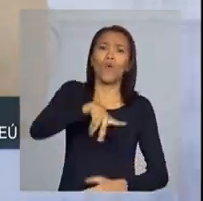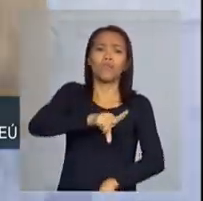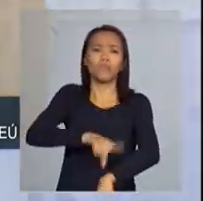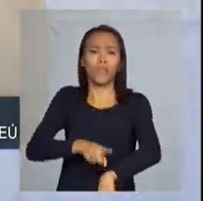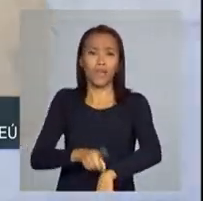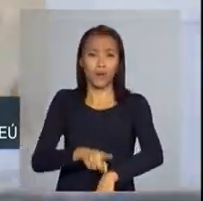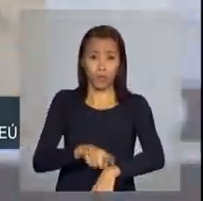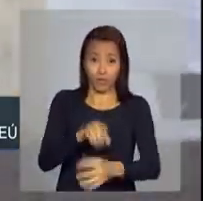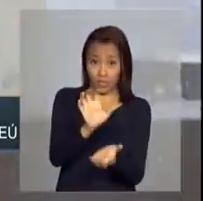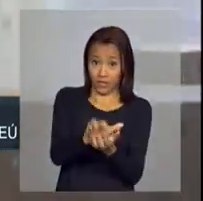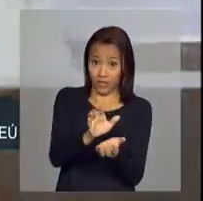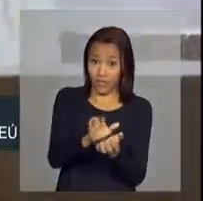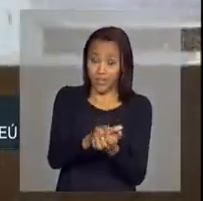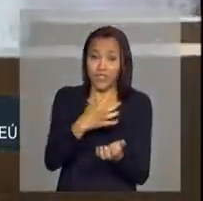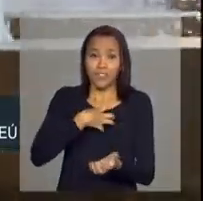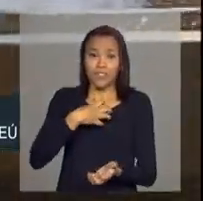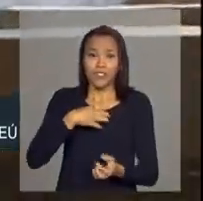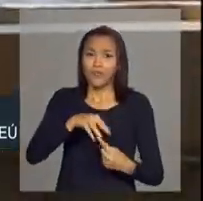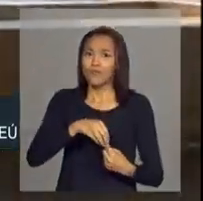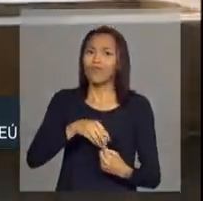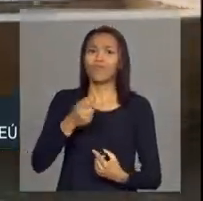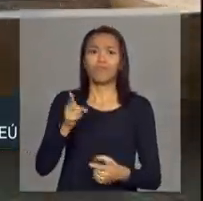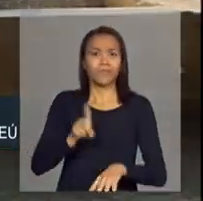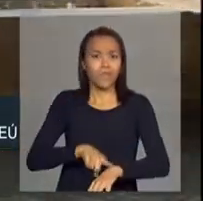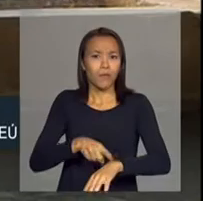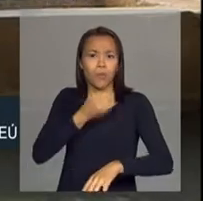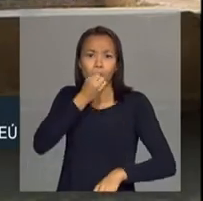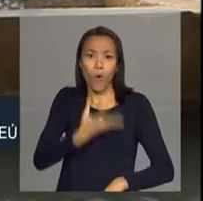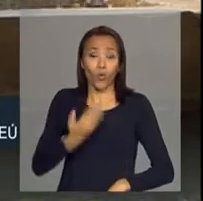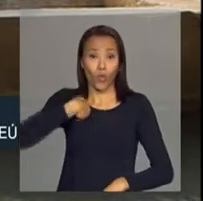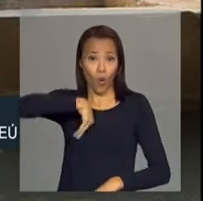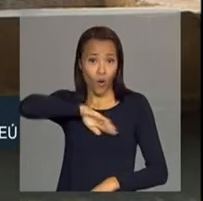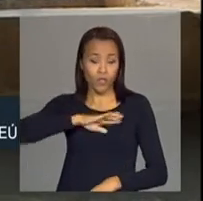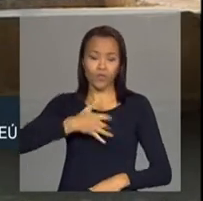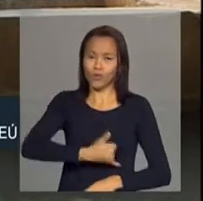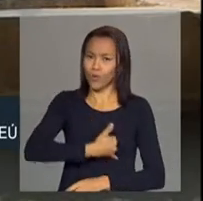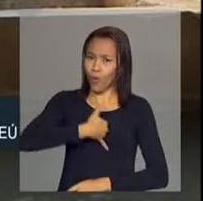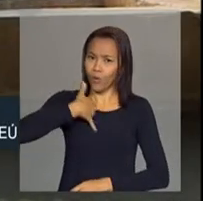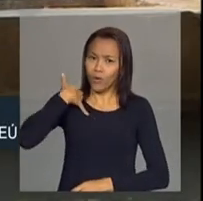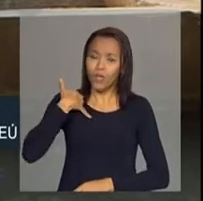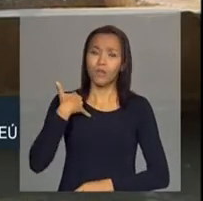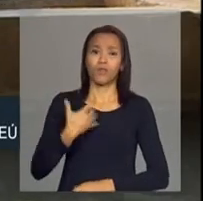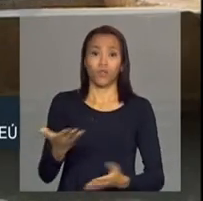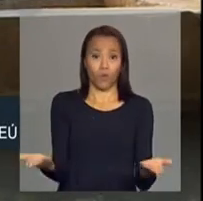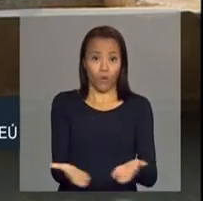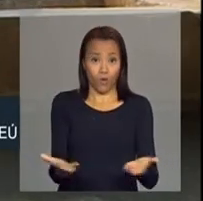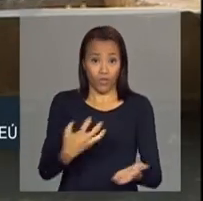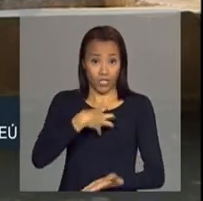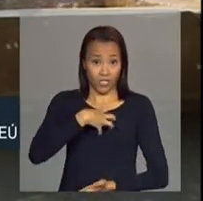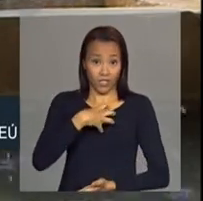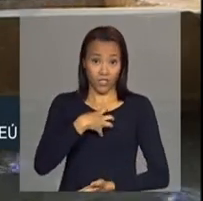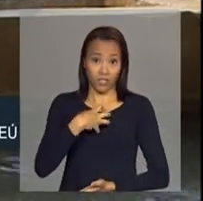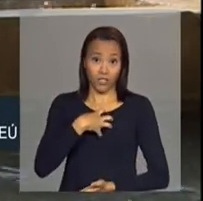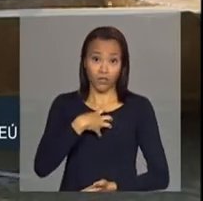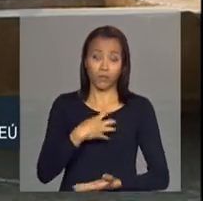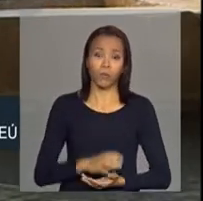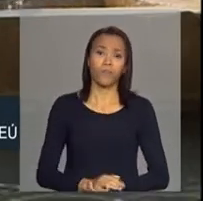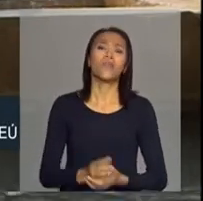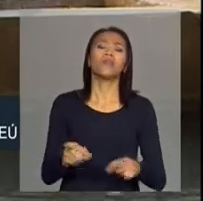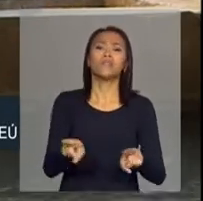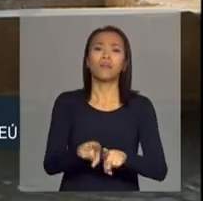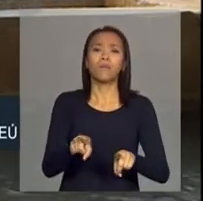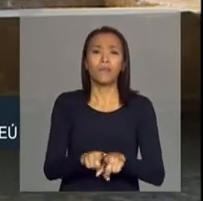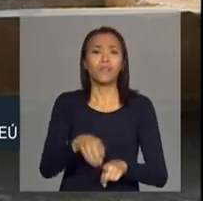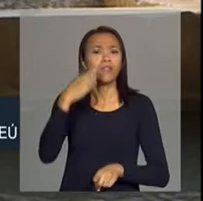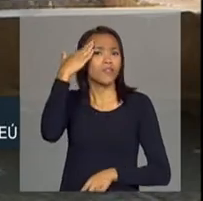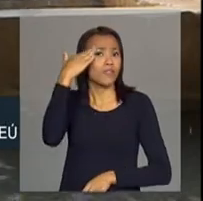momento único e, como bons pernambucanos, nos orgulhamos deste momento vivido pelo Leão do Norte e